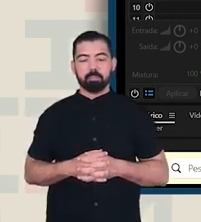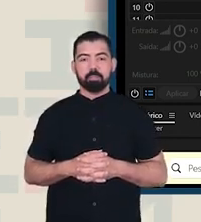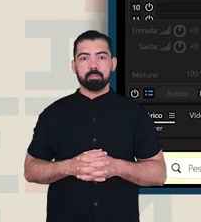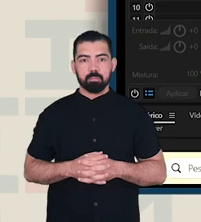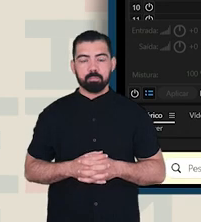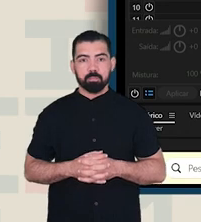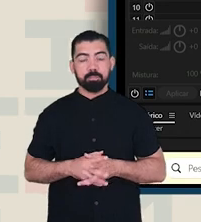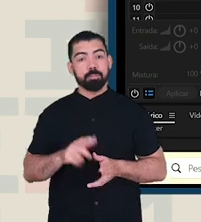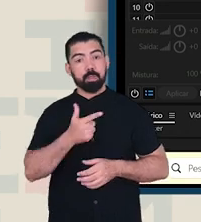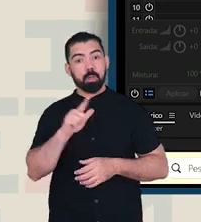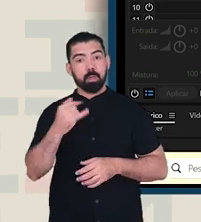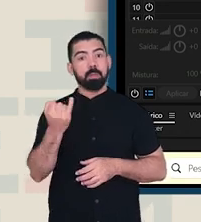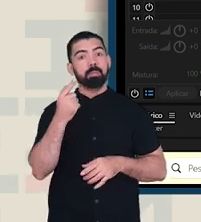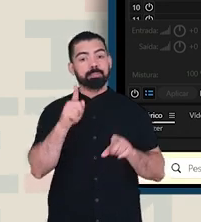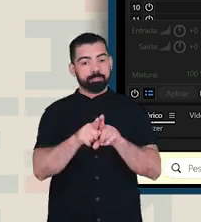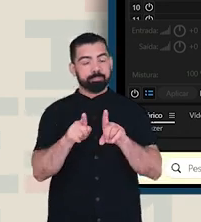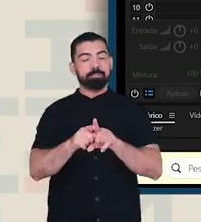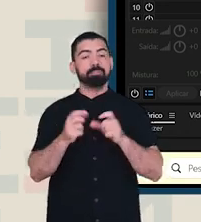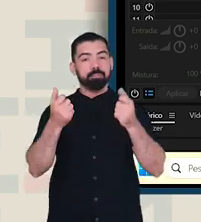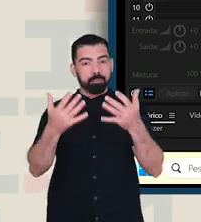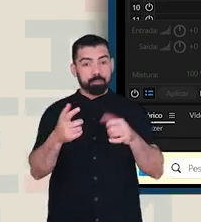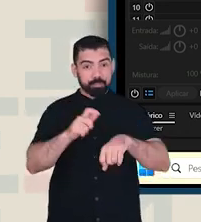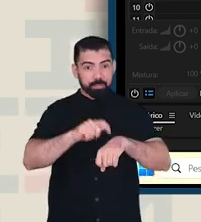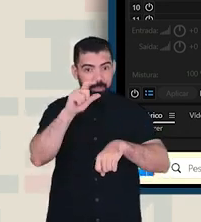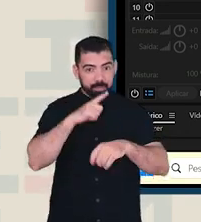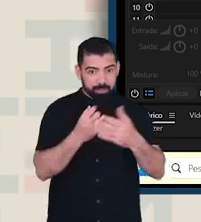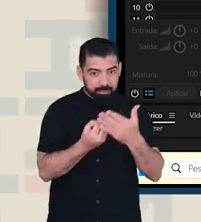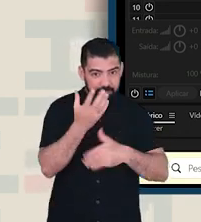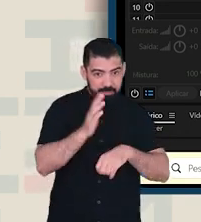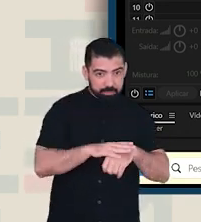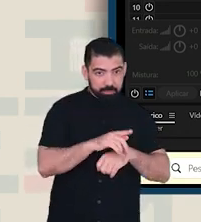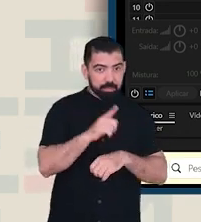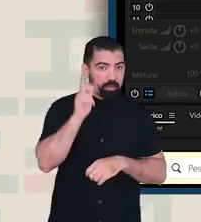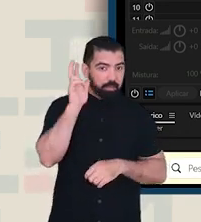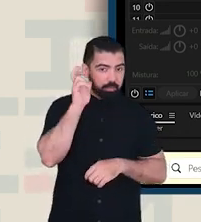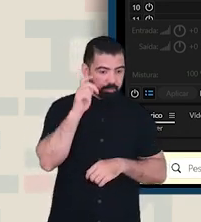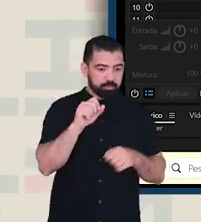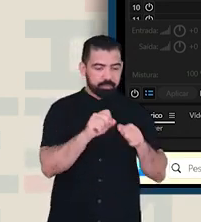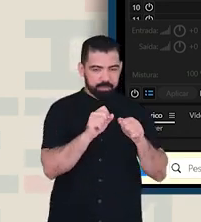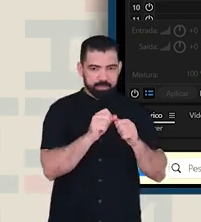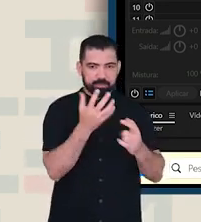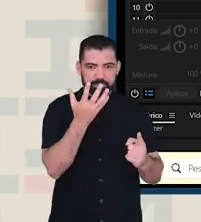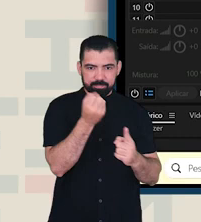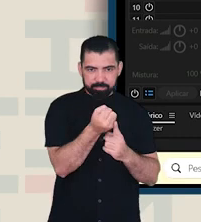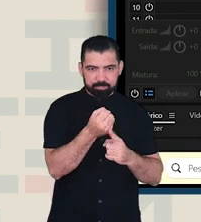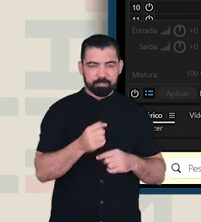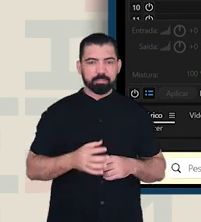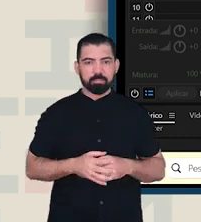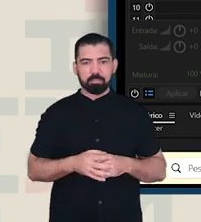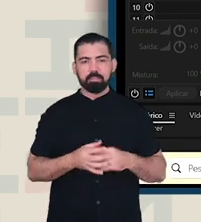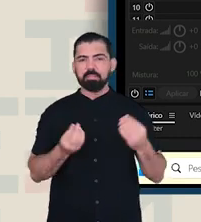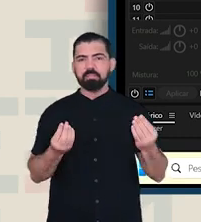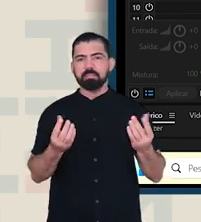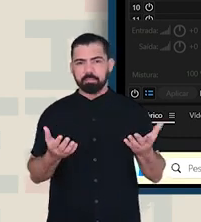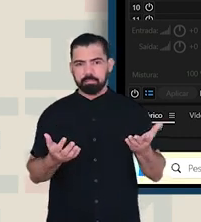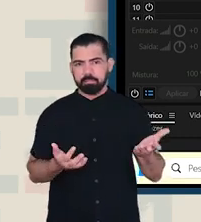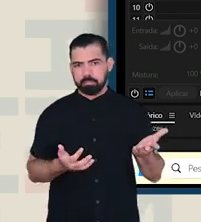Sim, outra coisa que é importante no momento da gravação é escutar o que a gente está gravando. Para